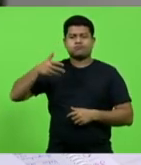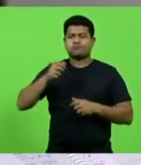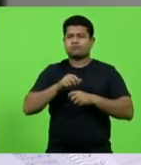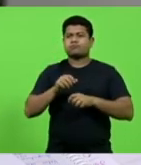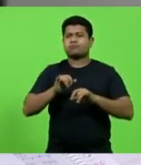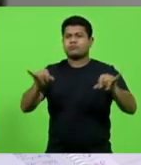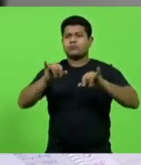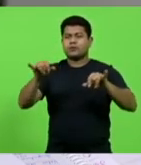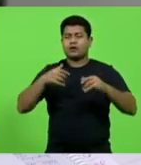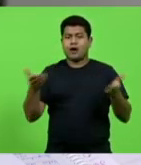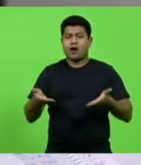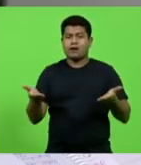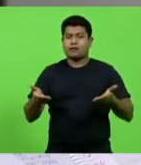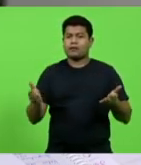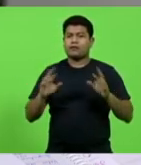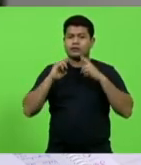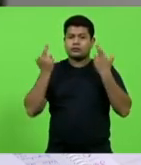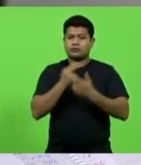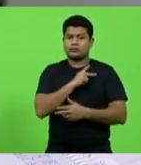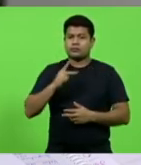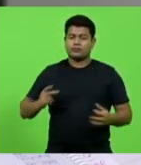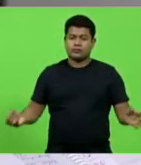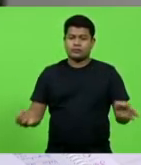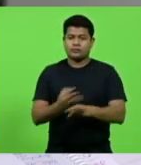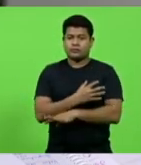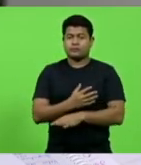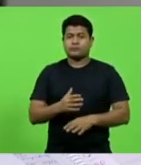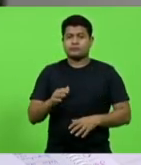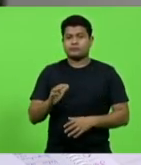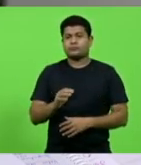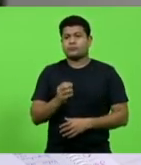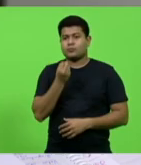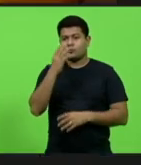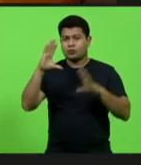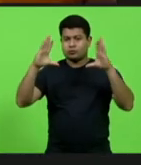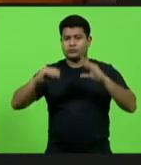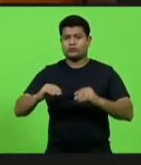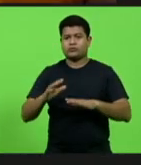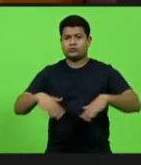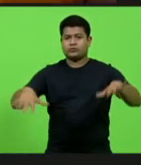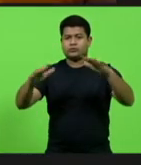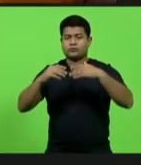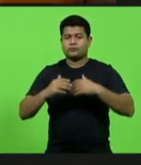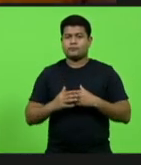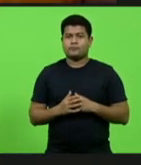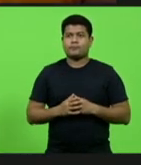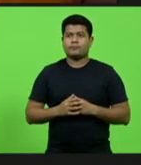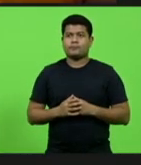encerramos a presente audiência pública. Tenham todos e todas uma boa noite. Muito obrigada.